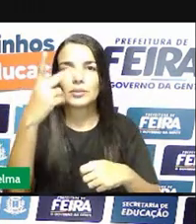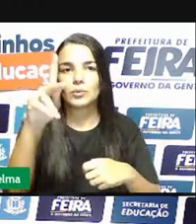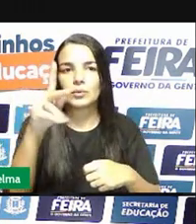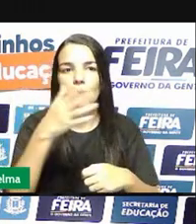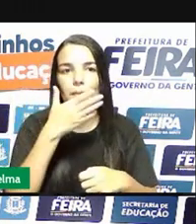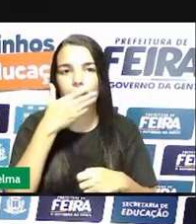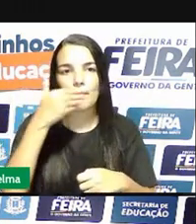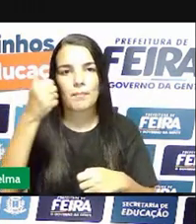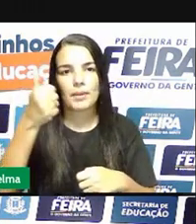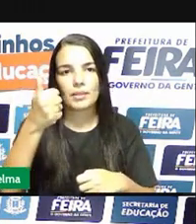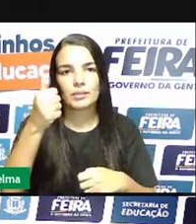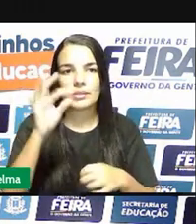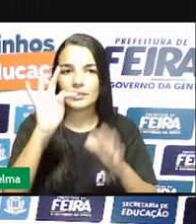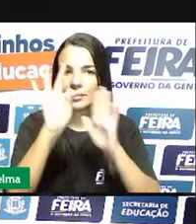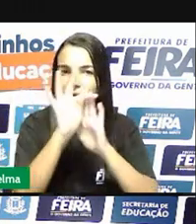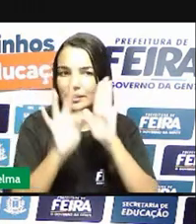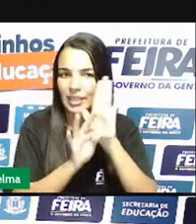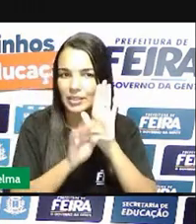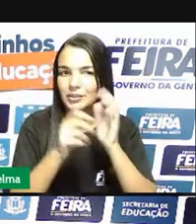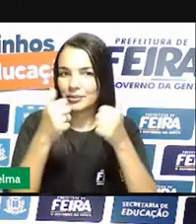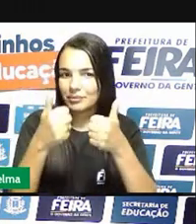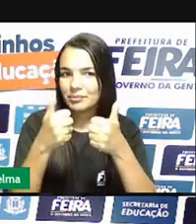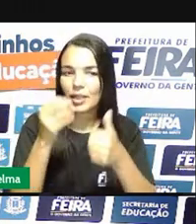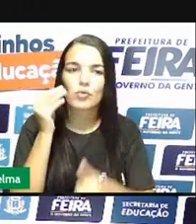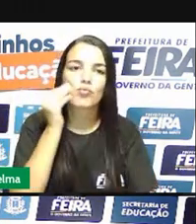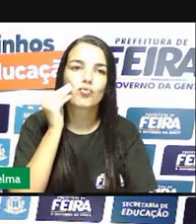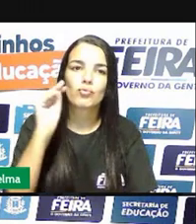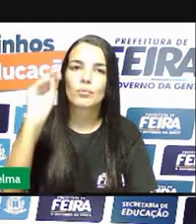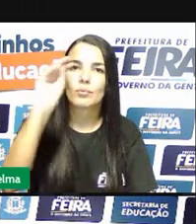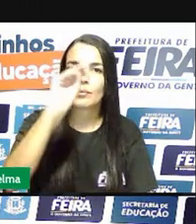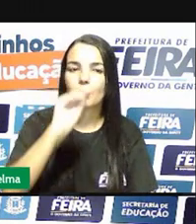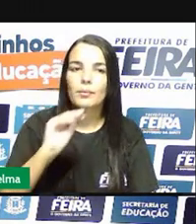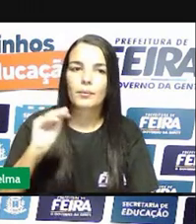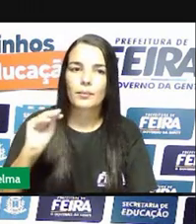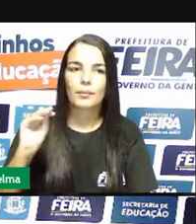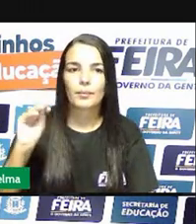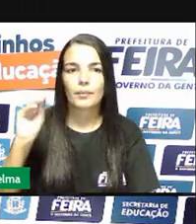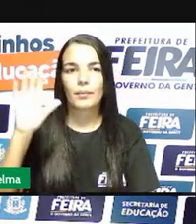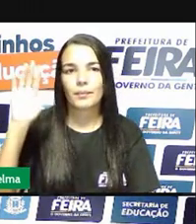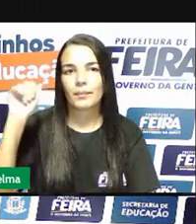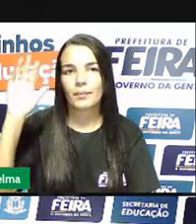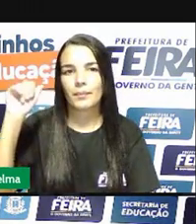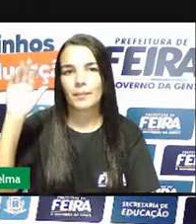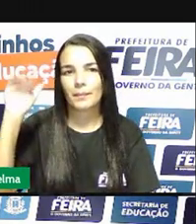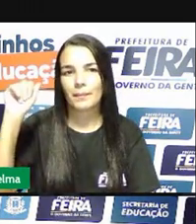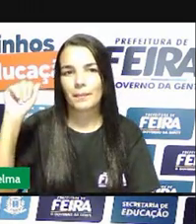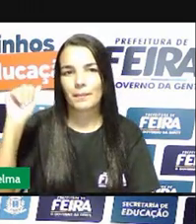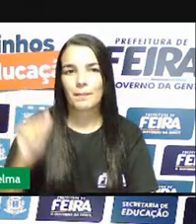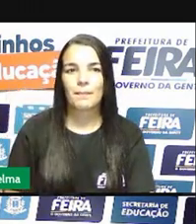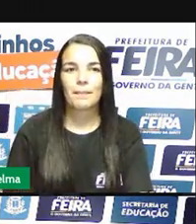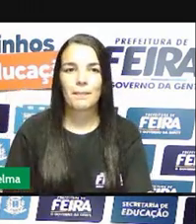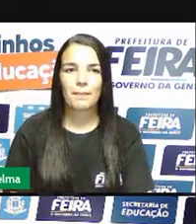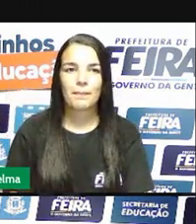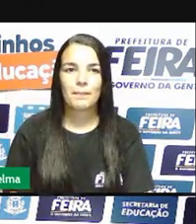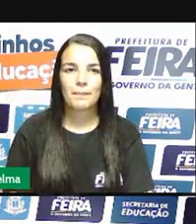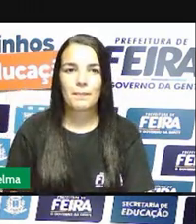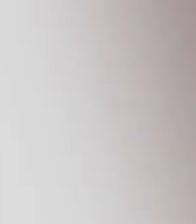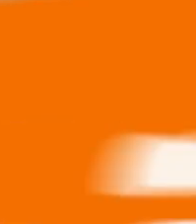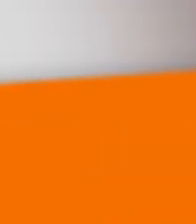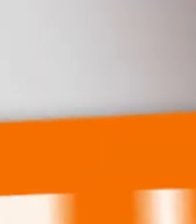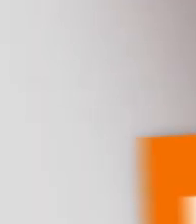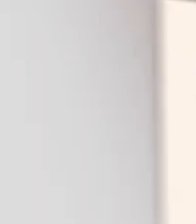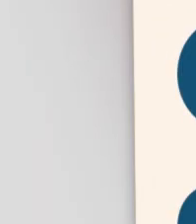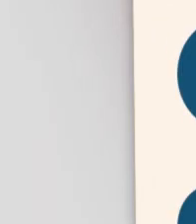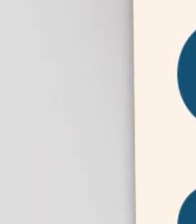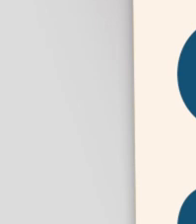ó, aquele texto, tá? Um beijinho no coração de cada um de vocês e até a próxima aula. Tchau, tchau!